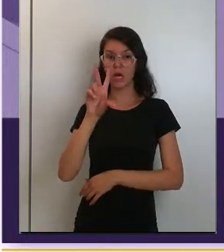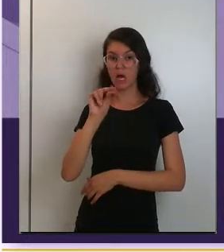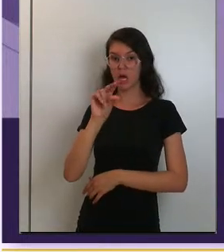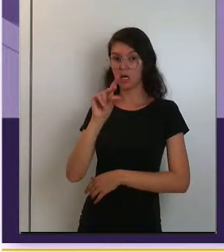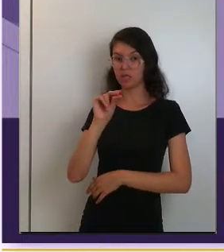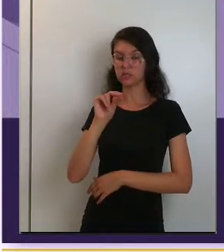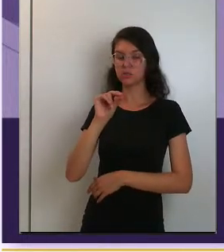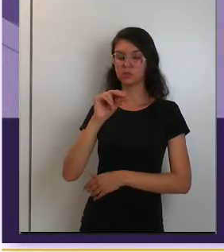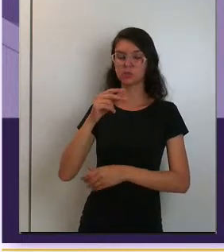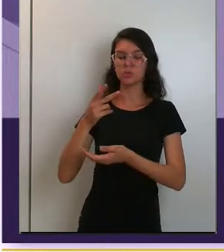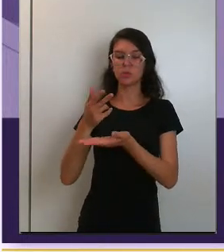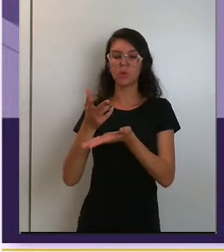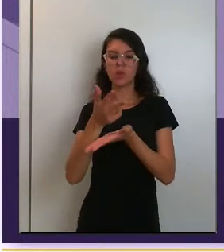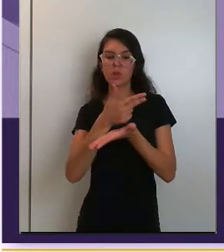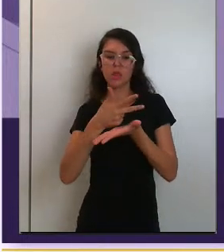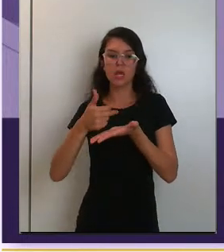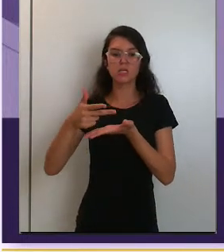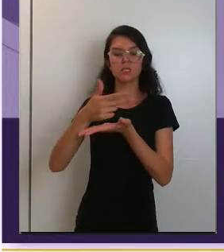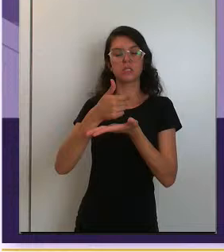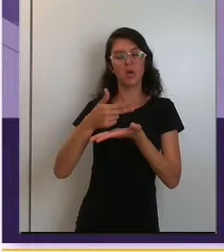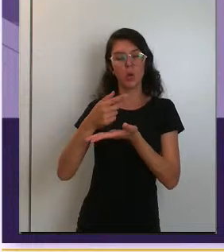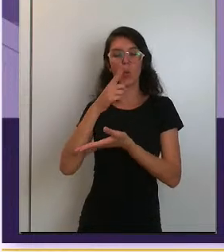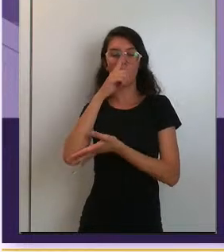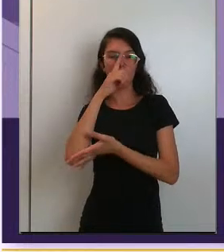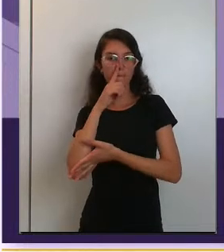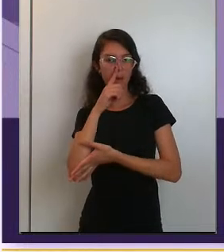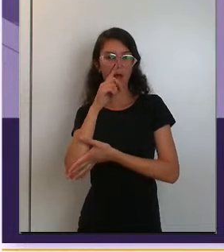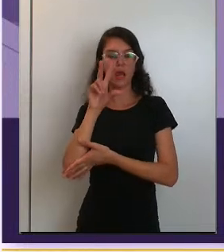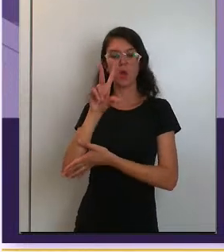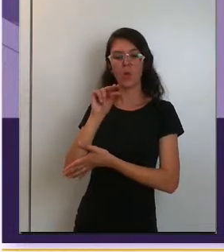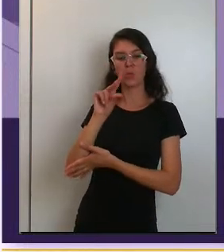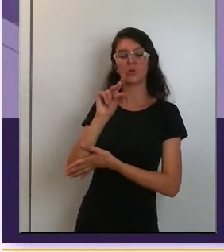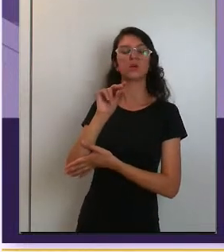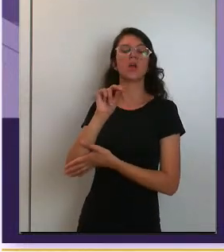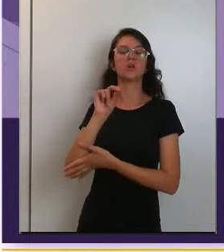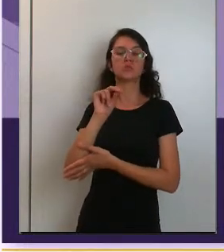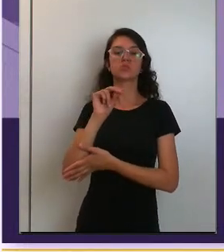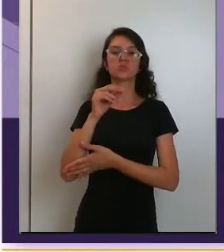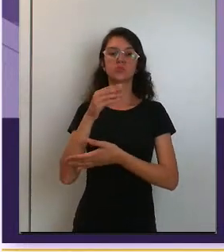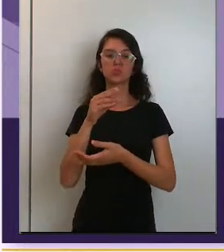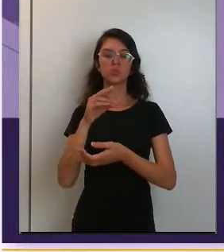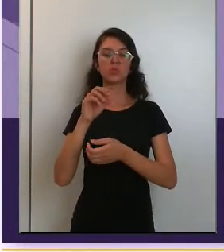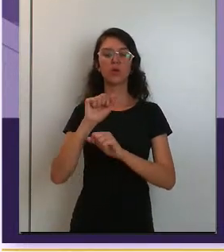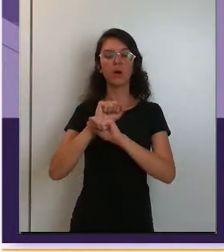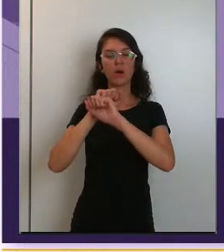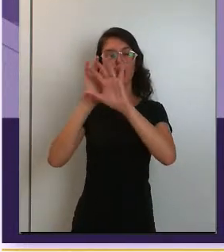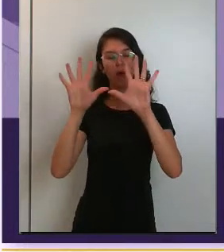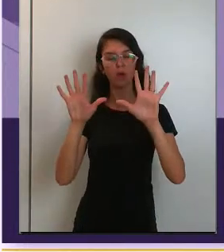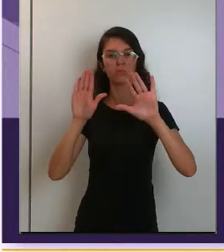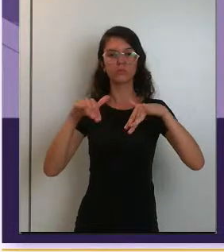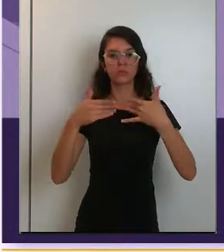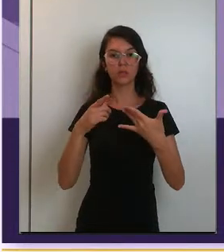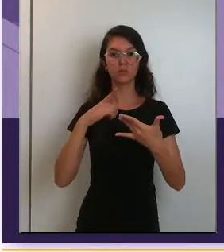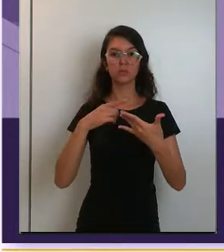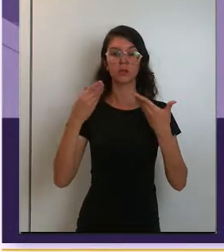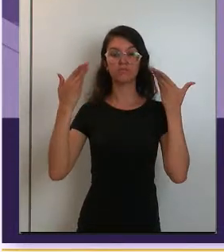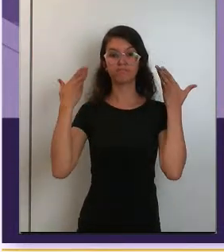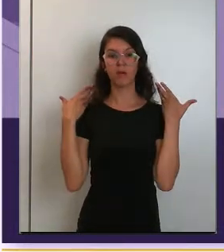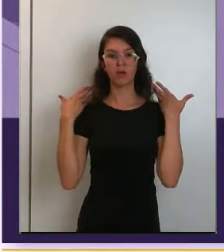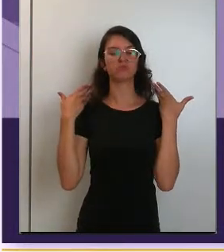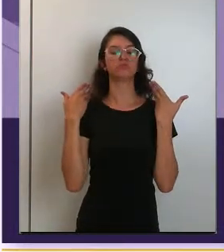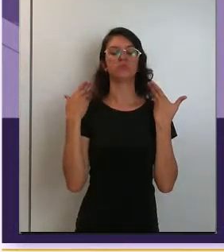estampa amarela e azul clara. Ao fundo, né, também uma imagem desfocada.